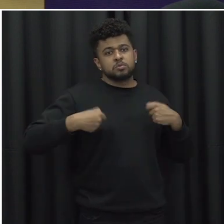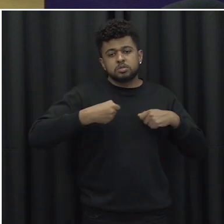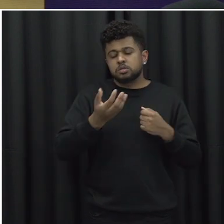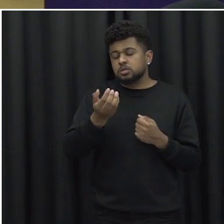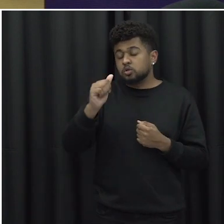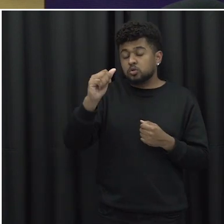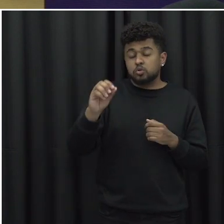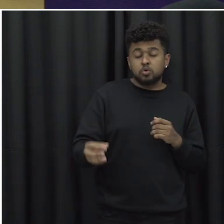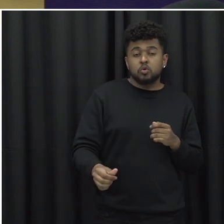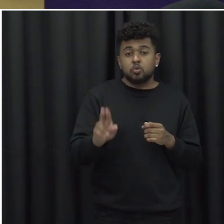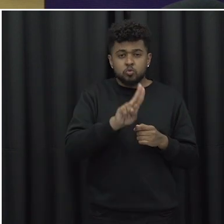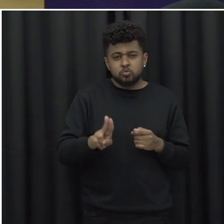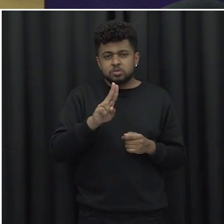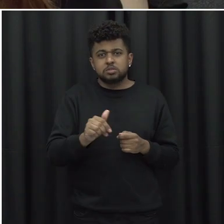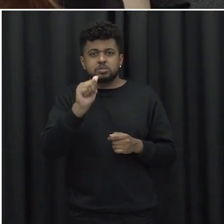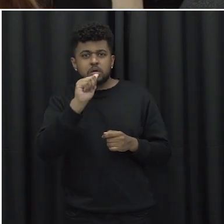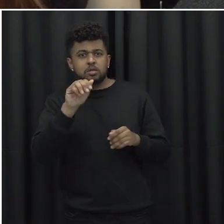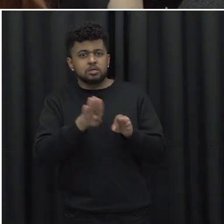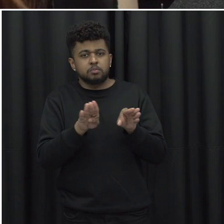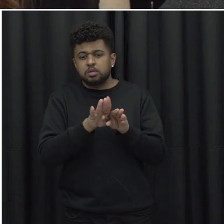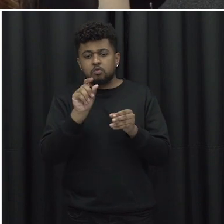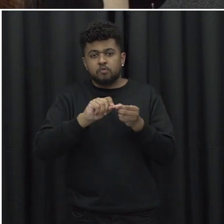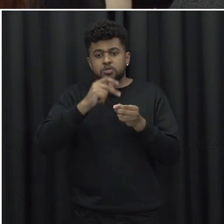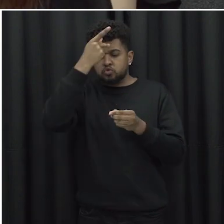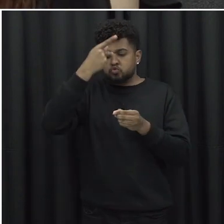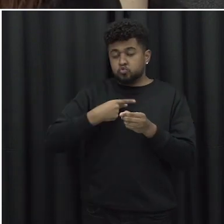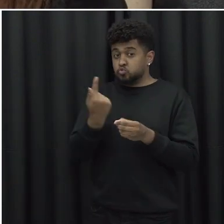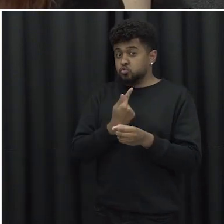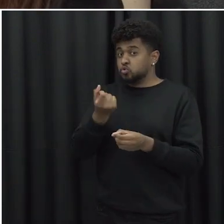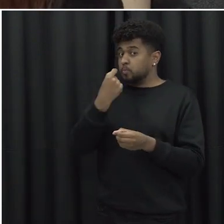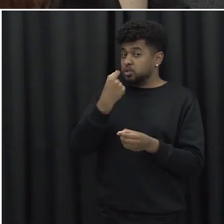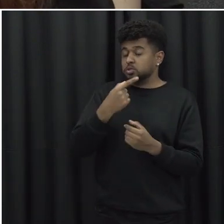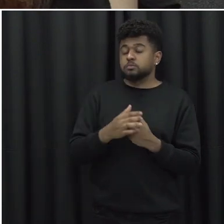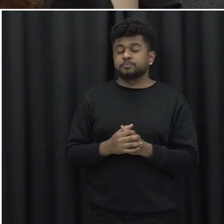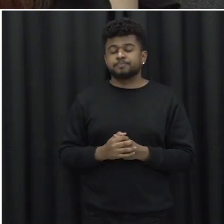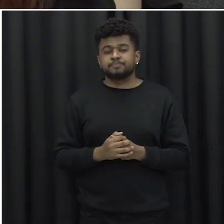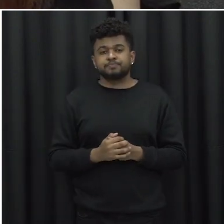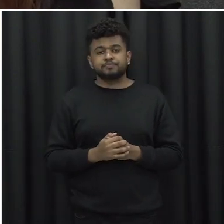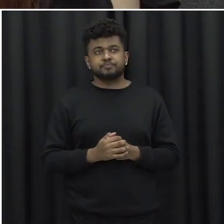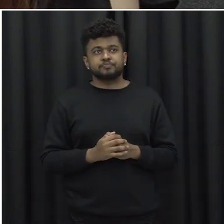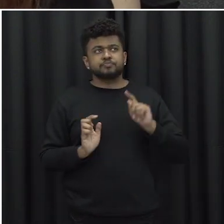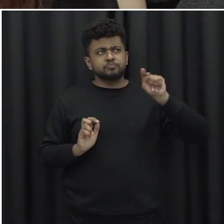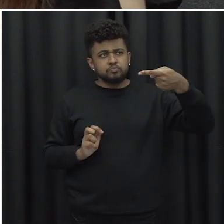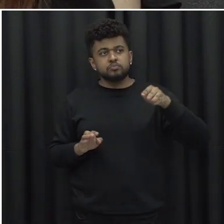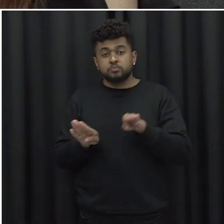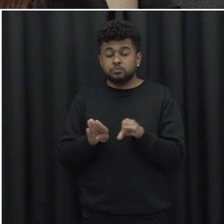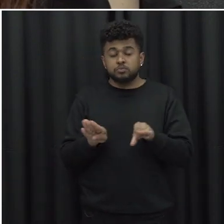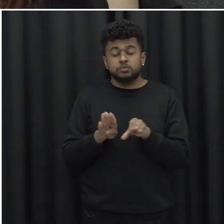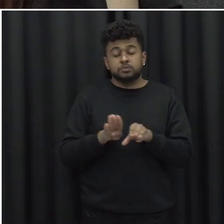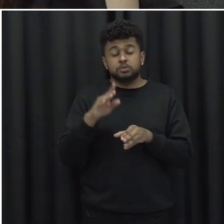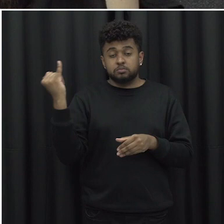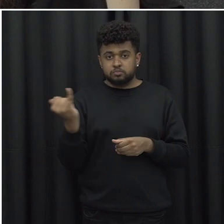de diferenciar quanto que ele deve tomar de cada coisa, e por isso é importante não fazer uma automedicação, né?